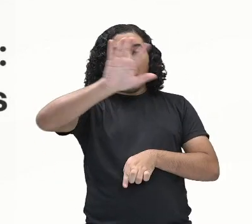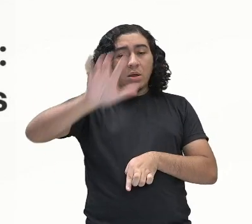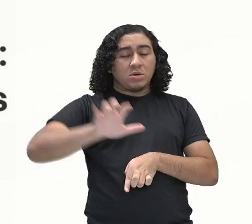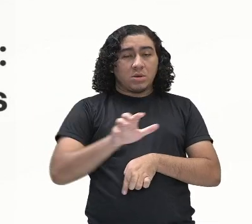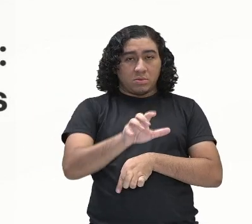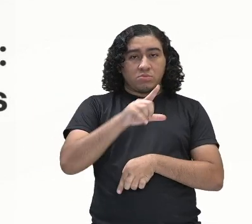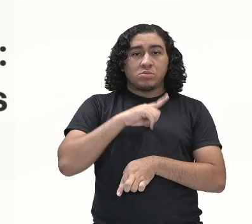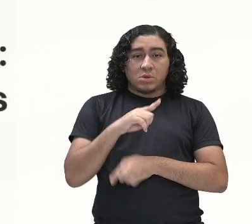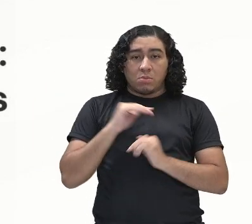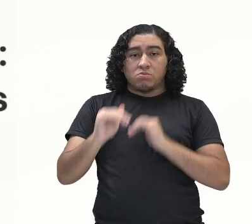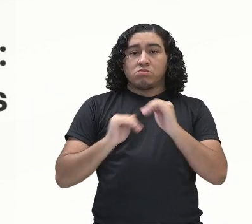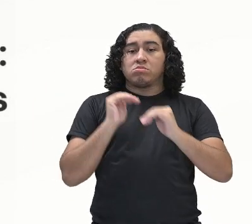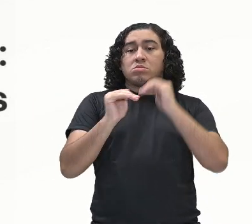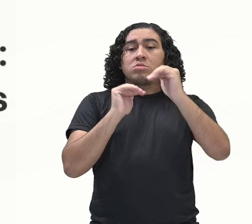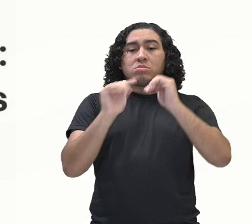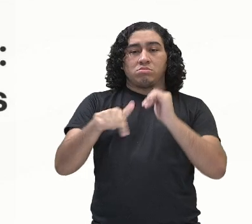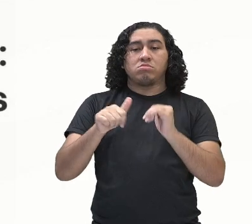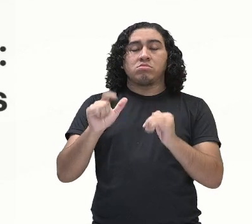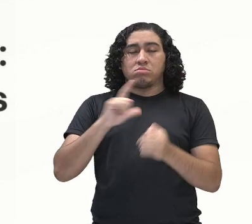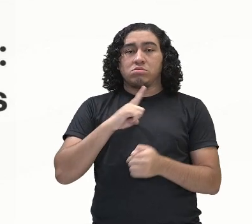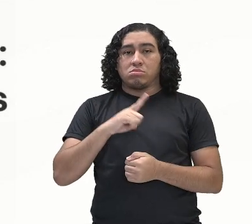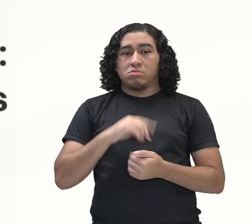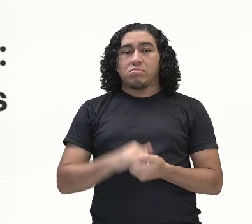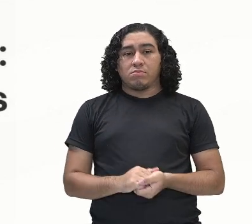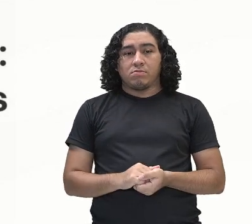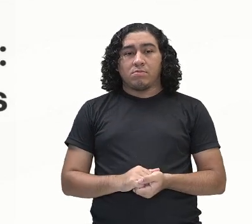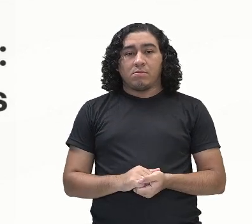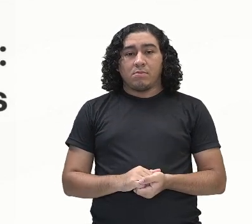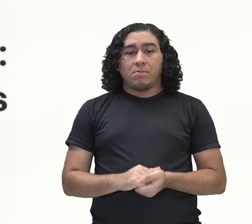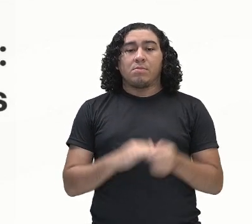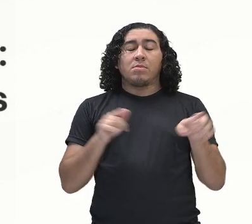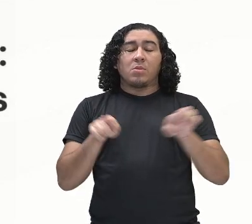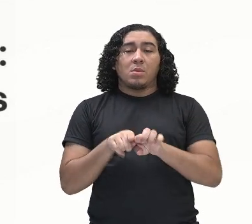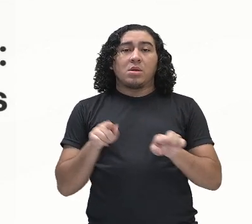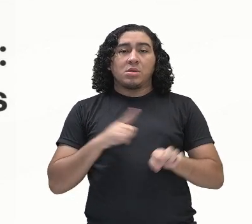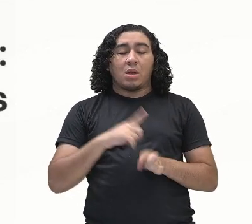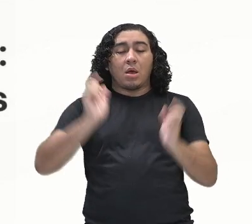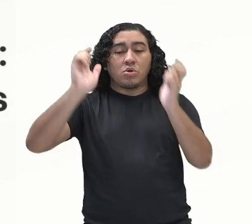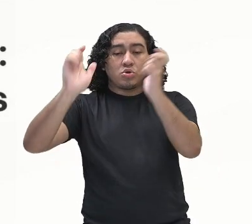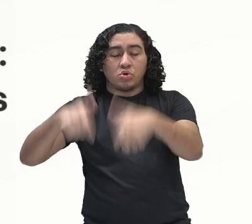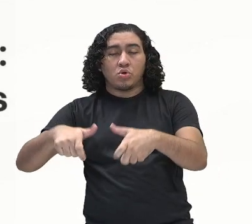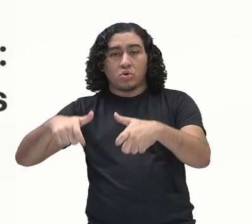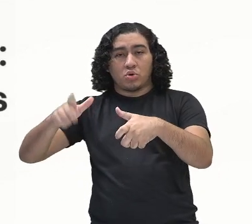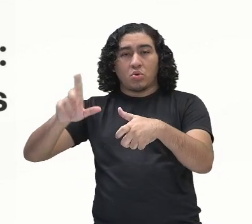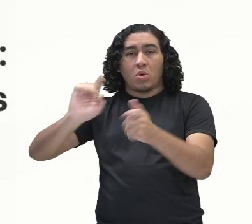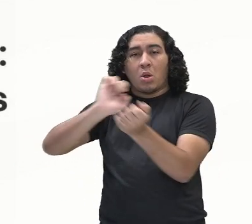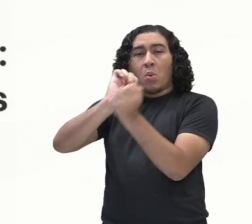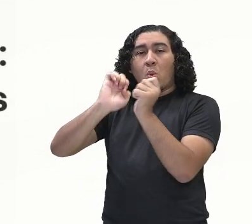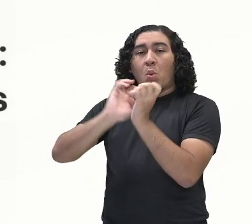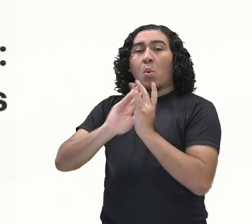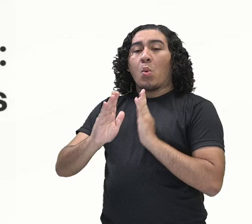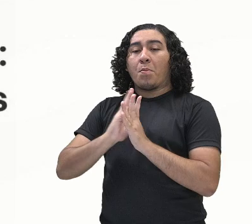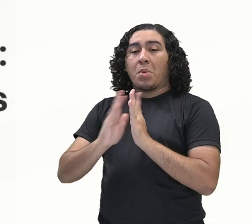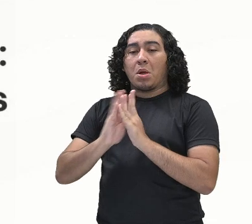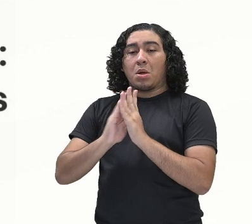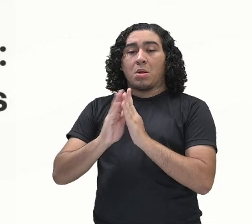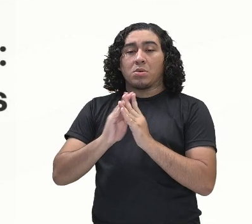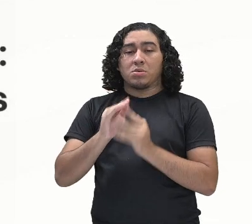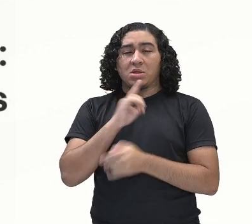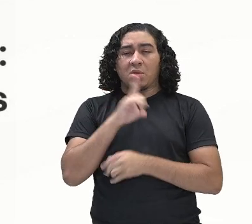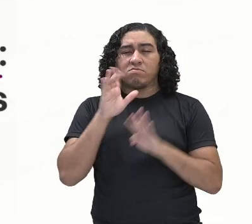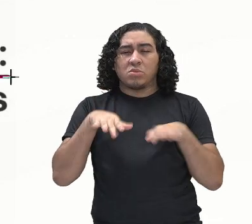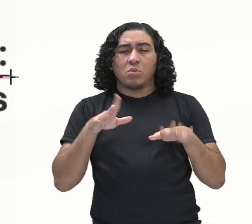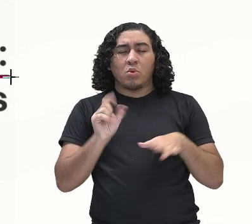esse processo de urbanização. Aí nós temos os núcleos urbanos, que eles tinham aqui, inicialmente, olha,